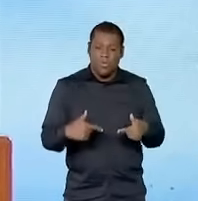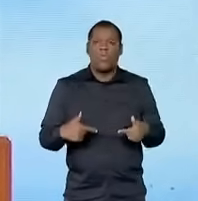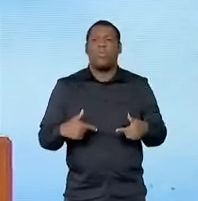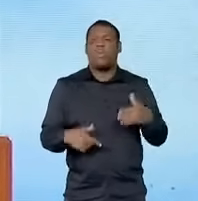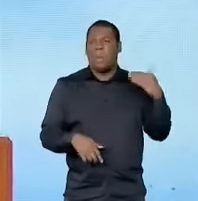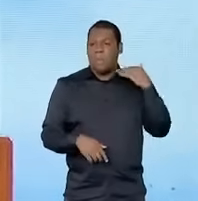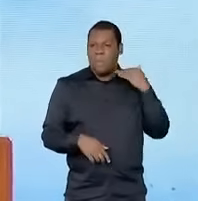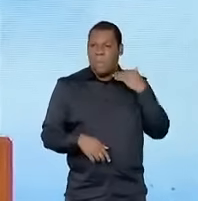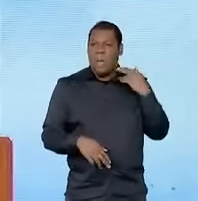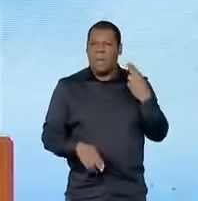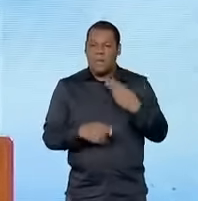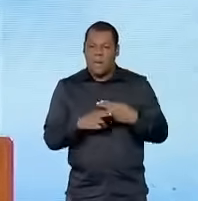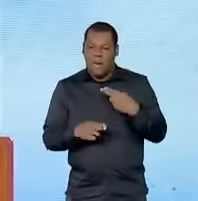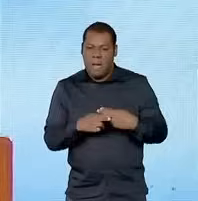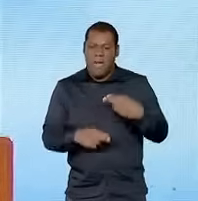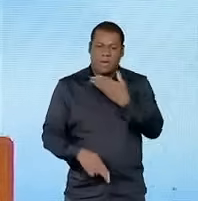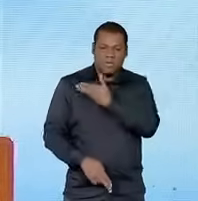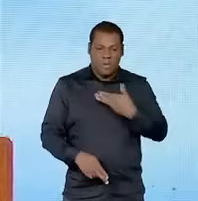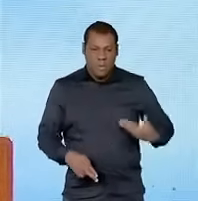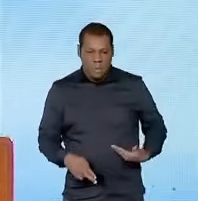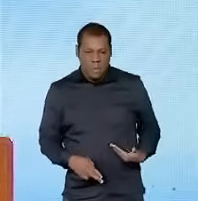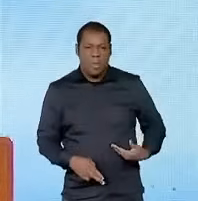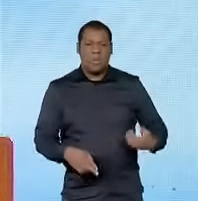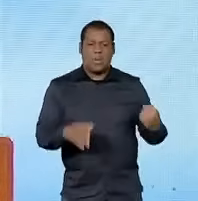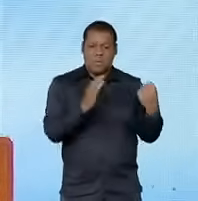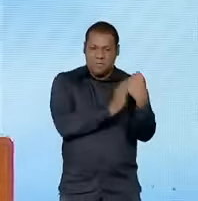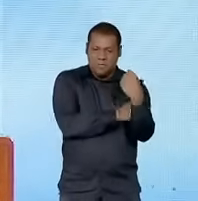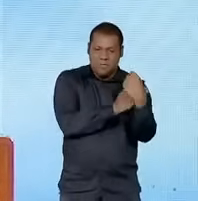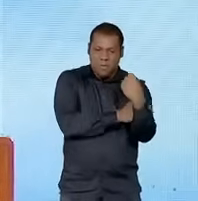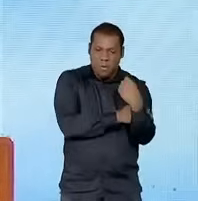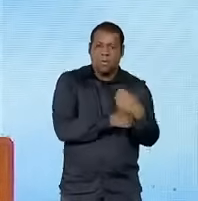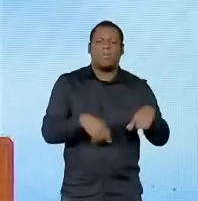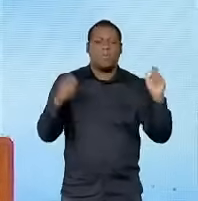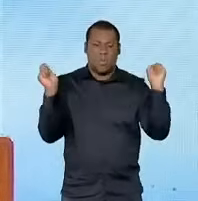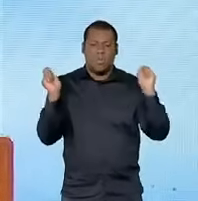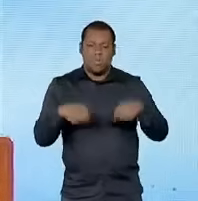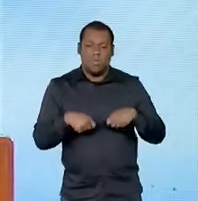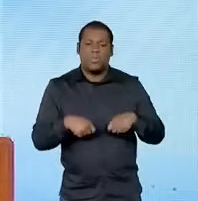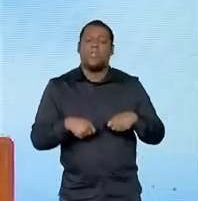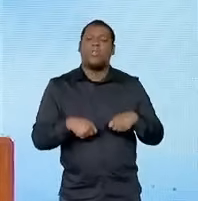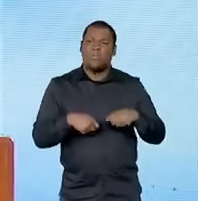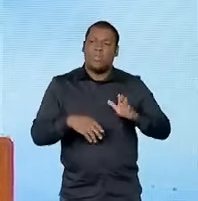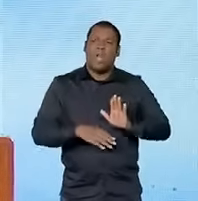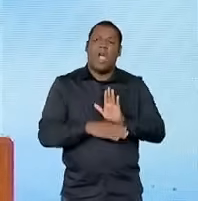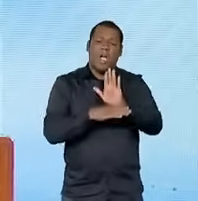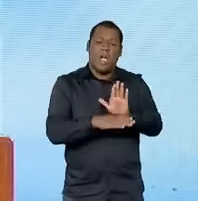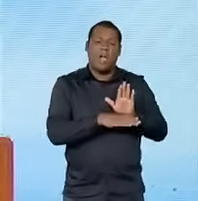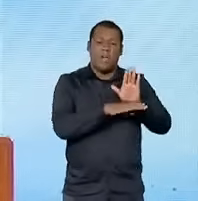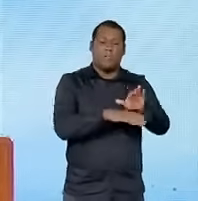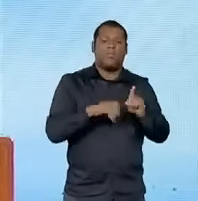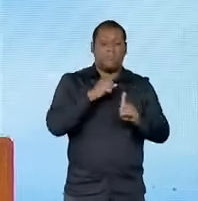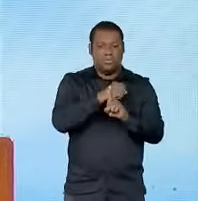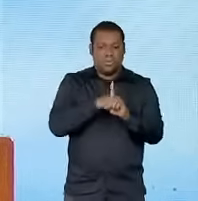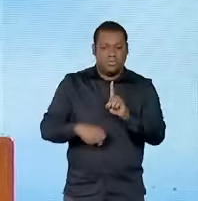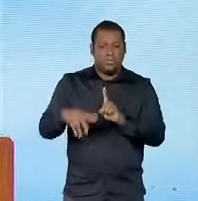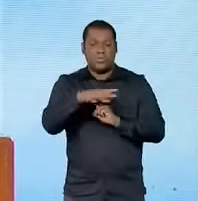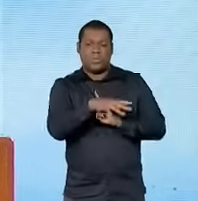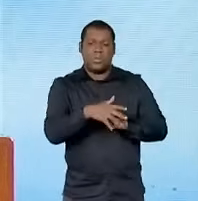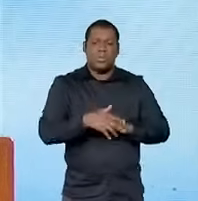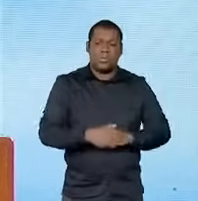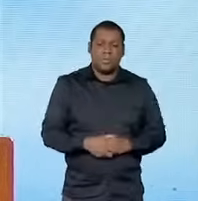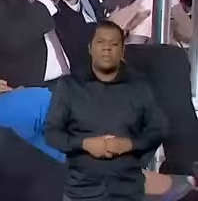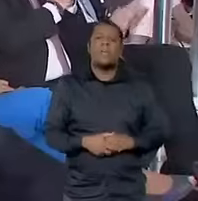Econômica forte, pública, pujante, com capacidade de atender às demandas da sociedade,